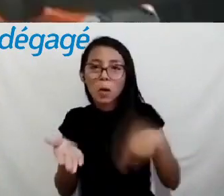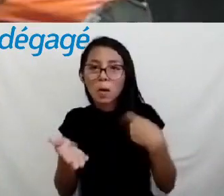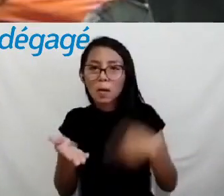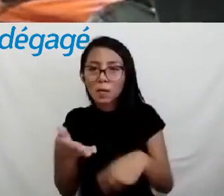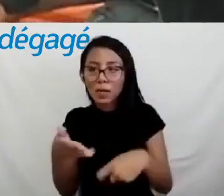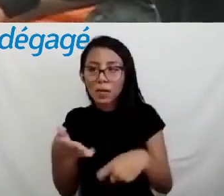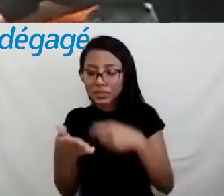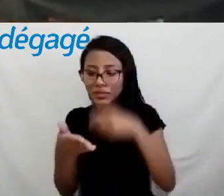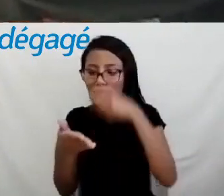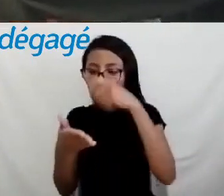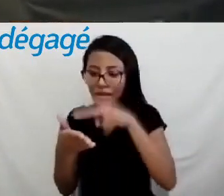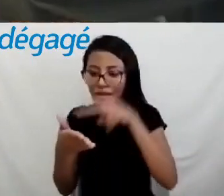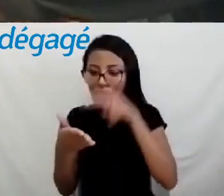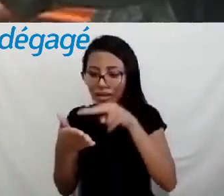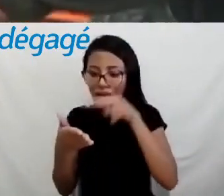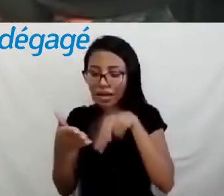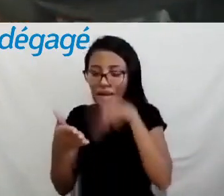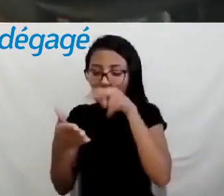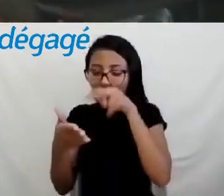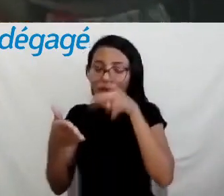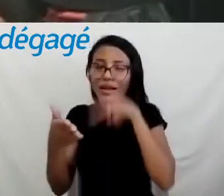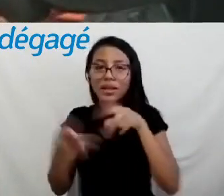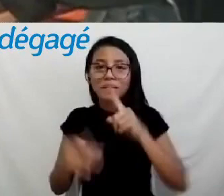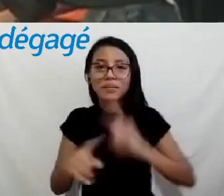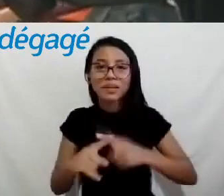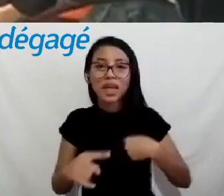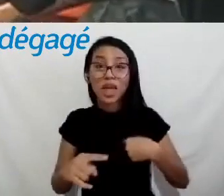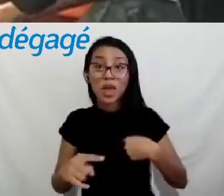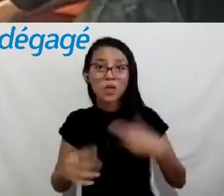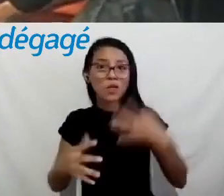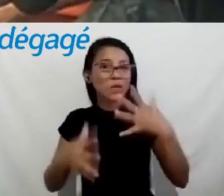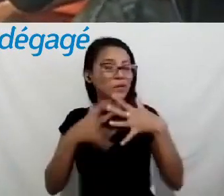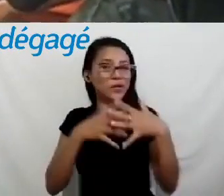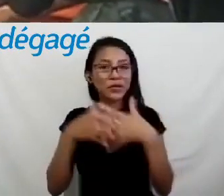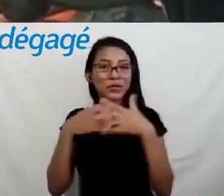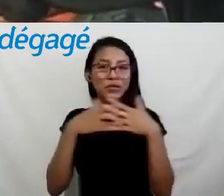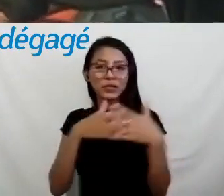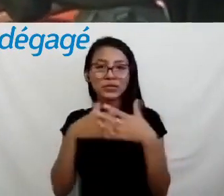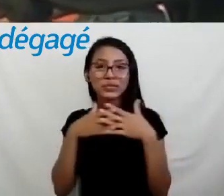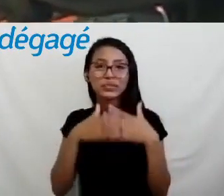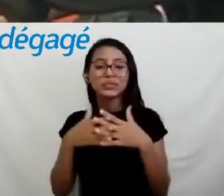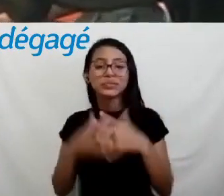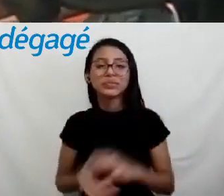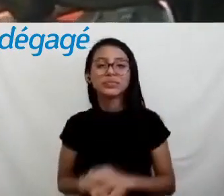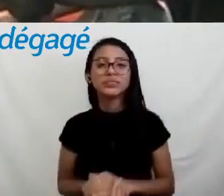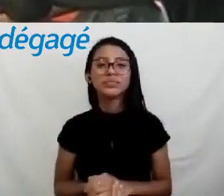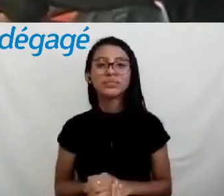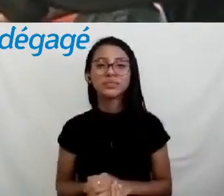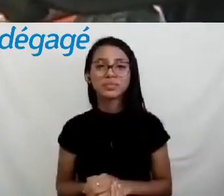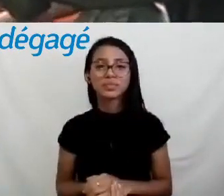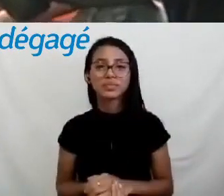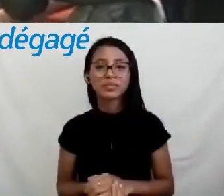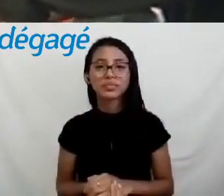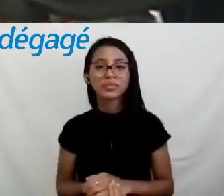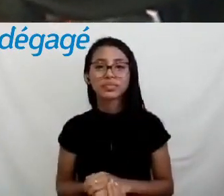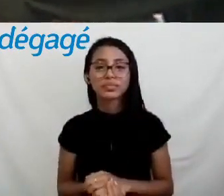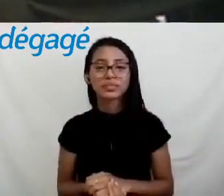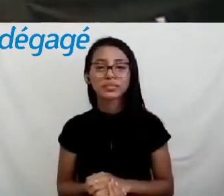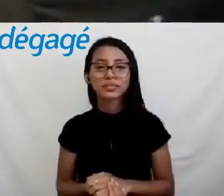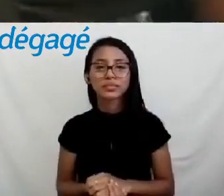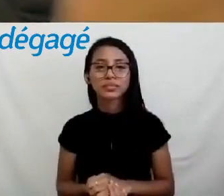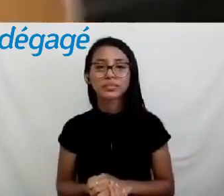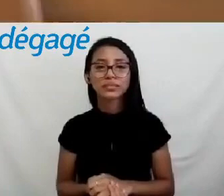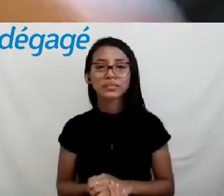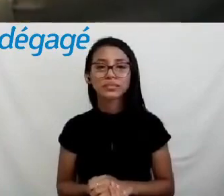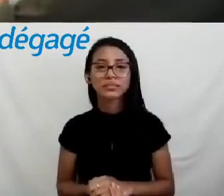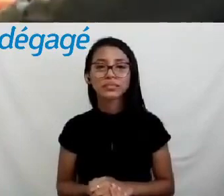é o trem, né? E aí, é essa coisa que me faz transcender e despir dos apegos. Eu acho que despir dos apegos é